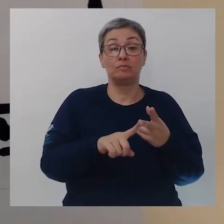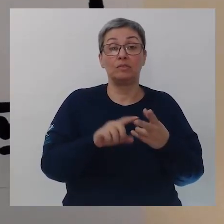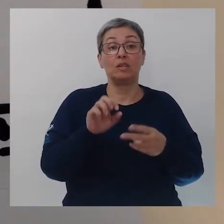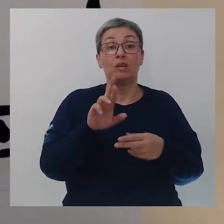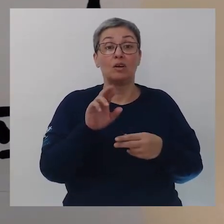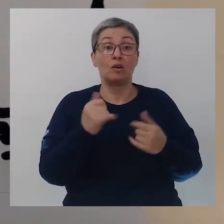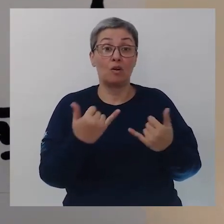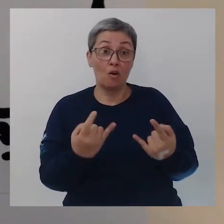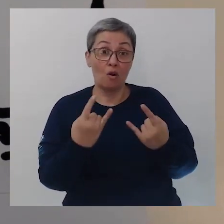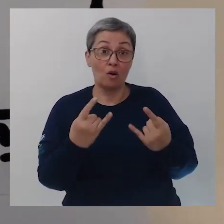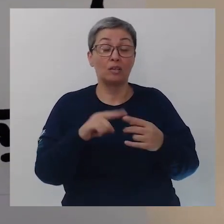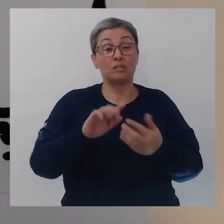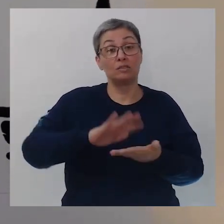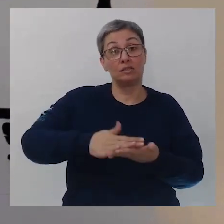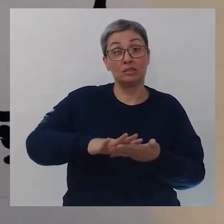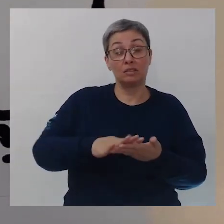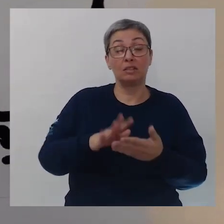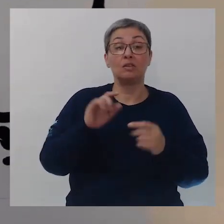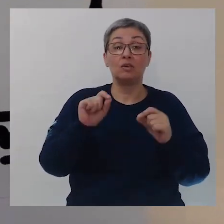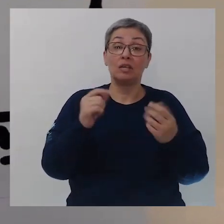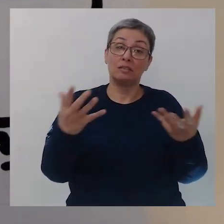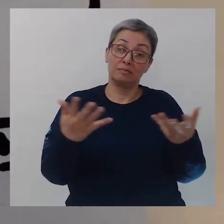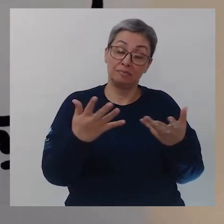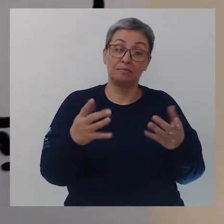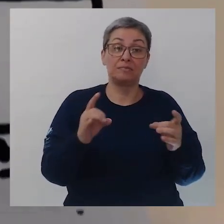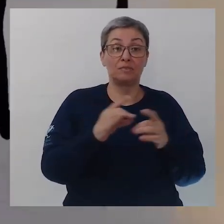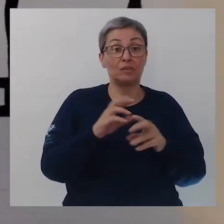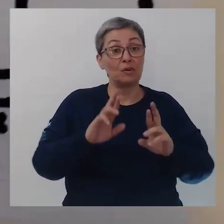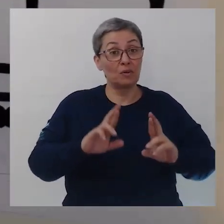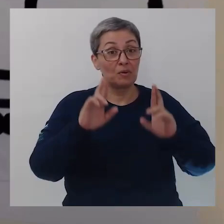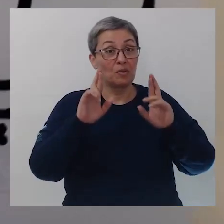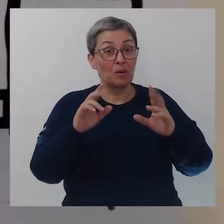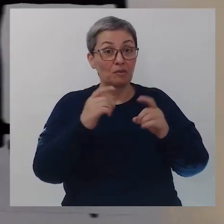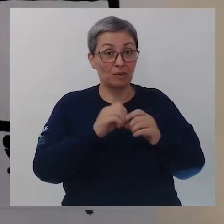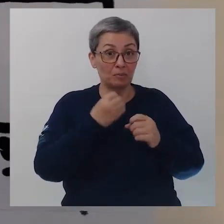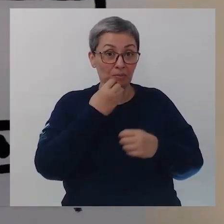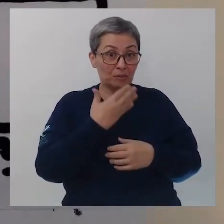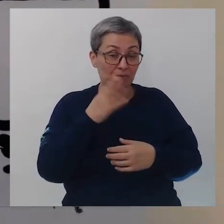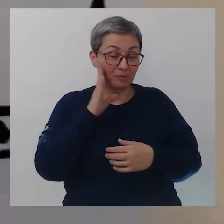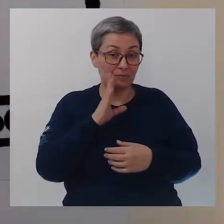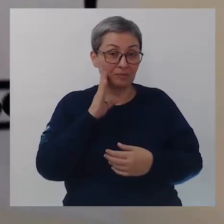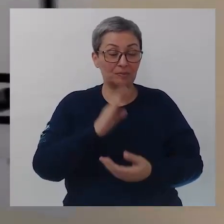o rock e o samba. E é isso. Espero que tenha ficado legal.